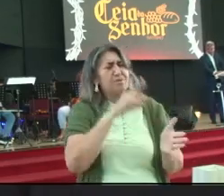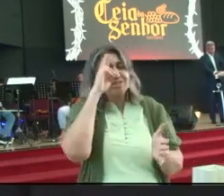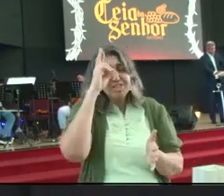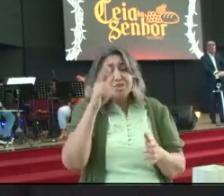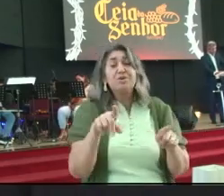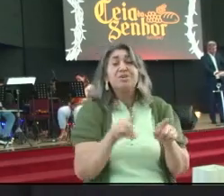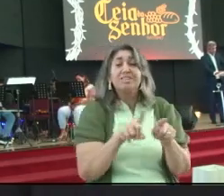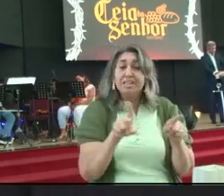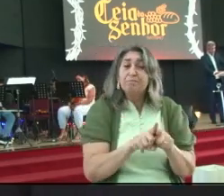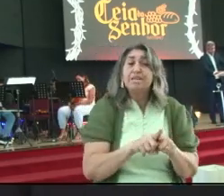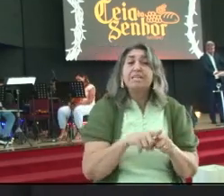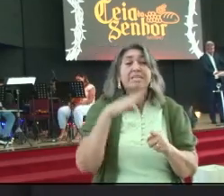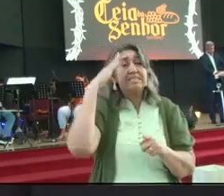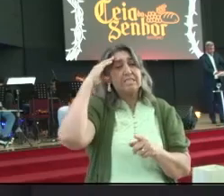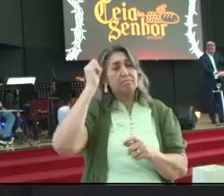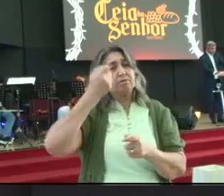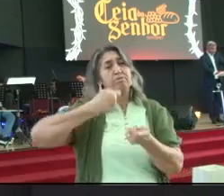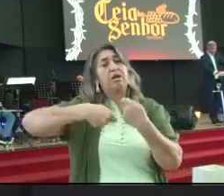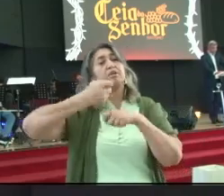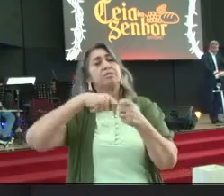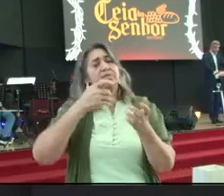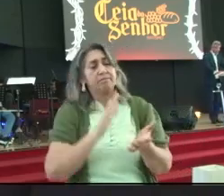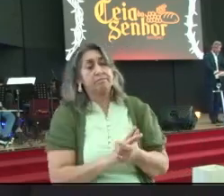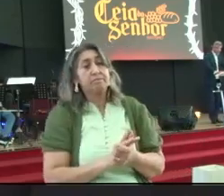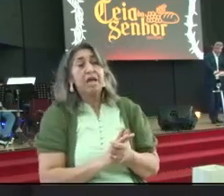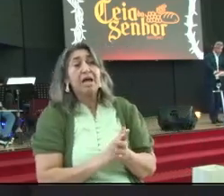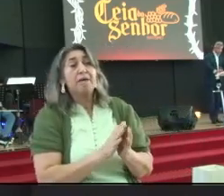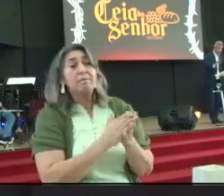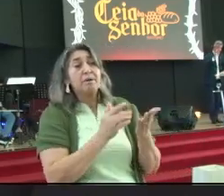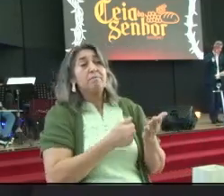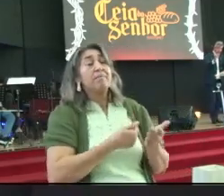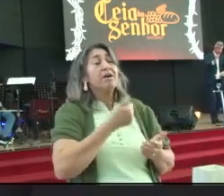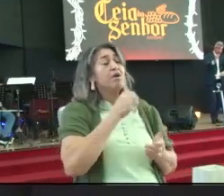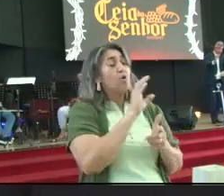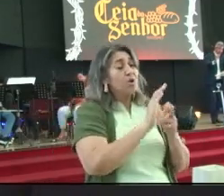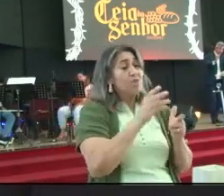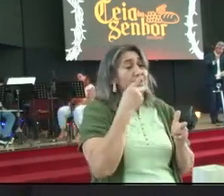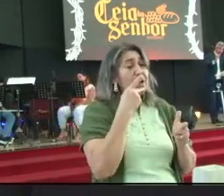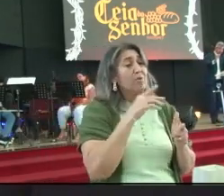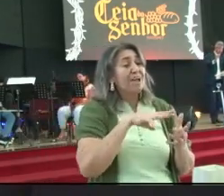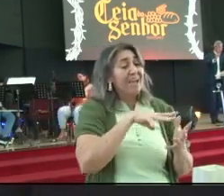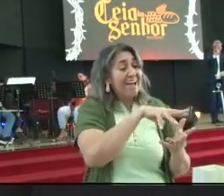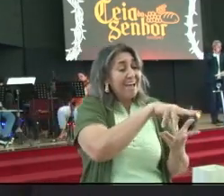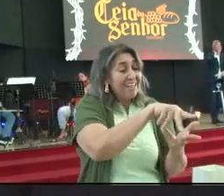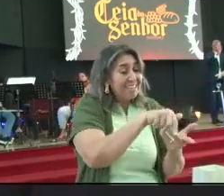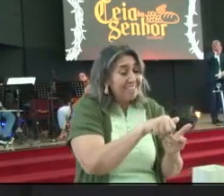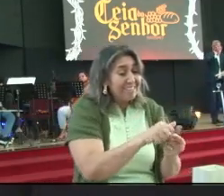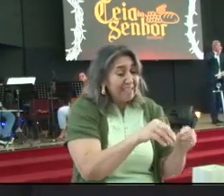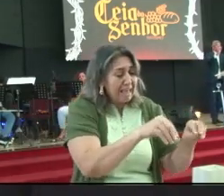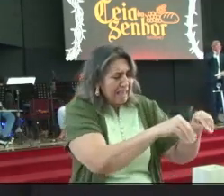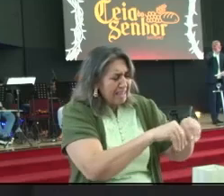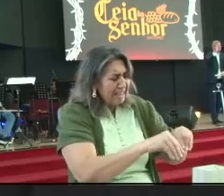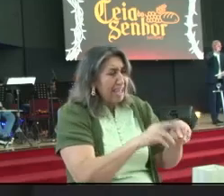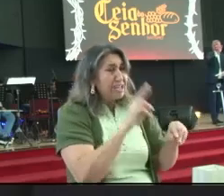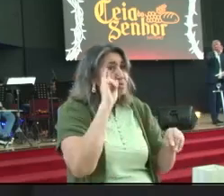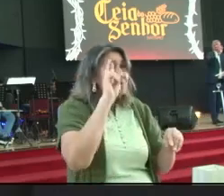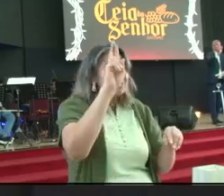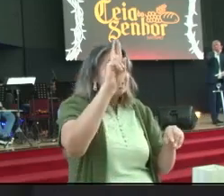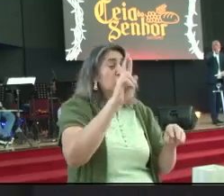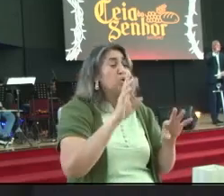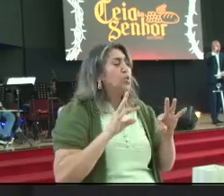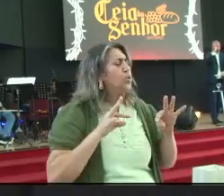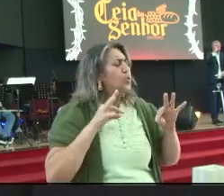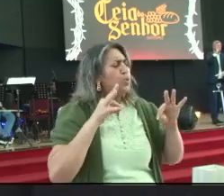em 1 Coríntios 10 e 26. Porque a terra é do Senhor e toda